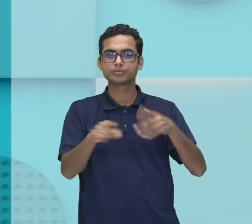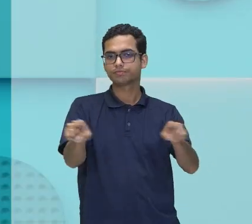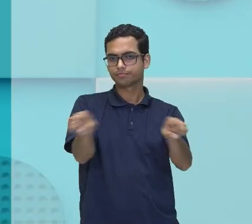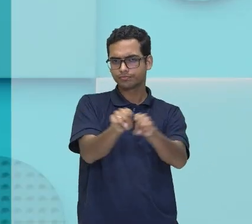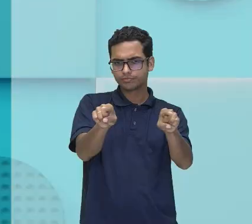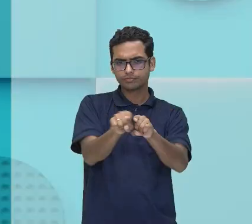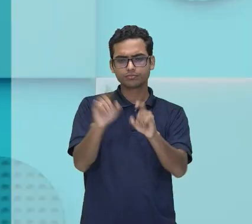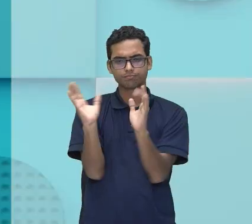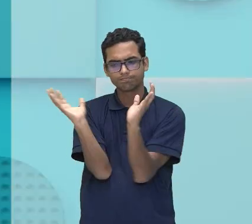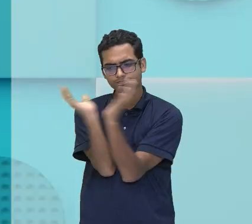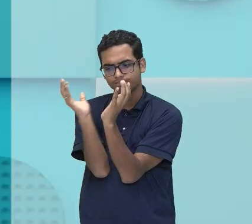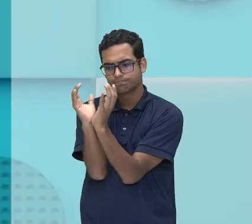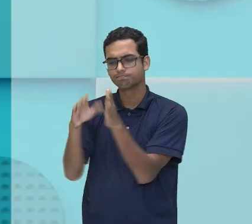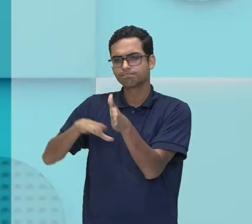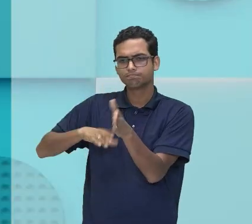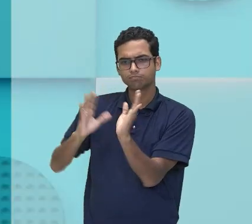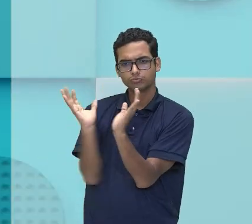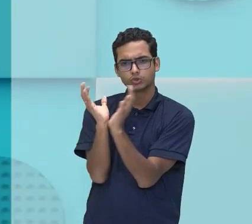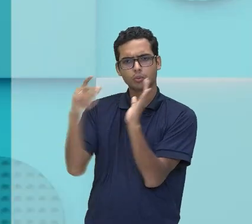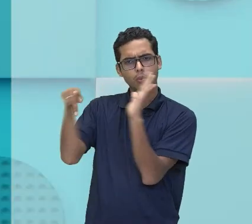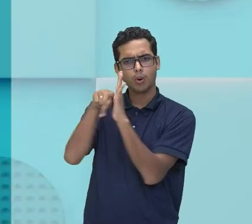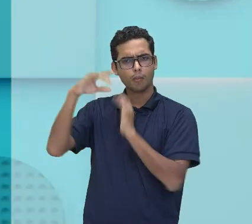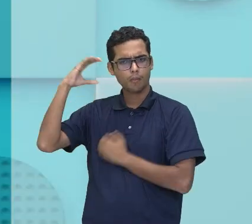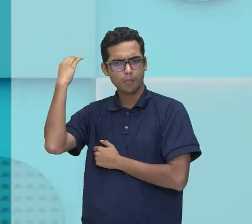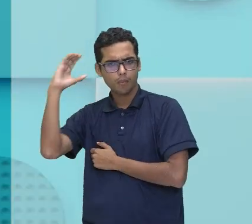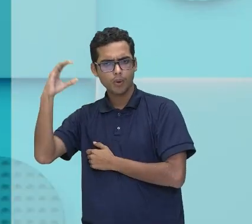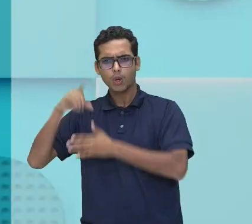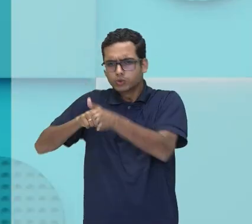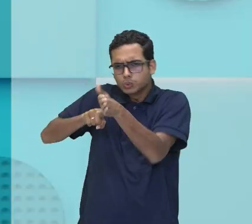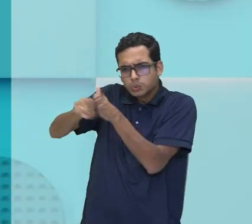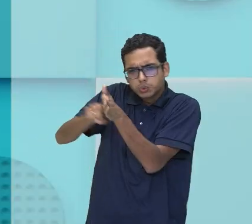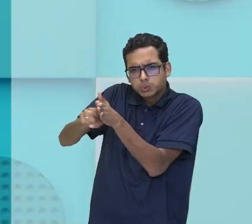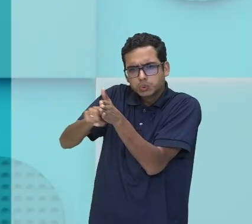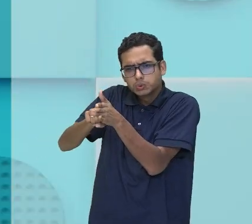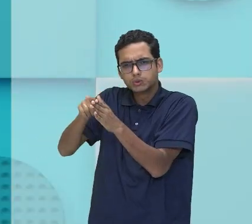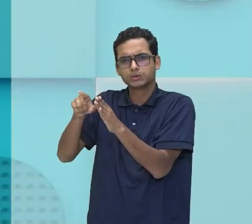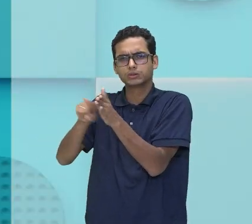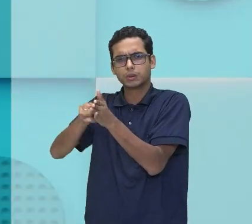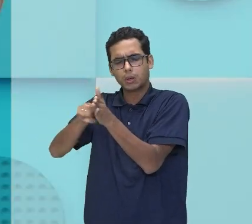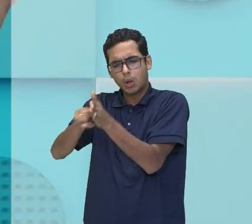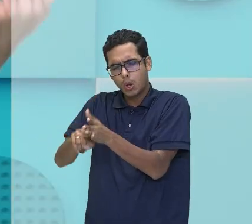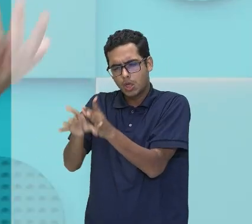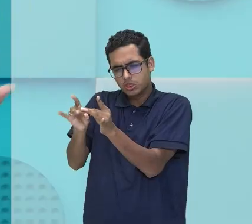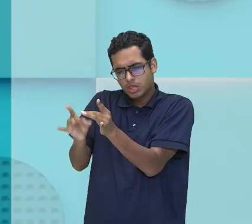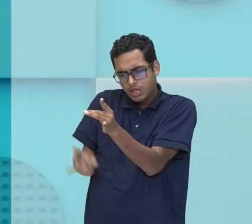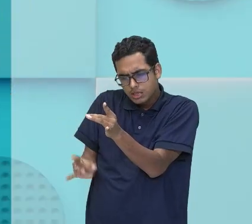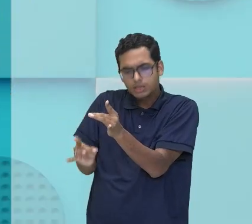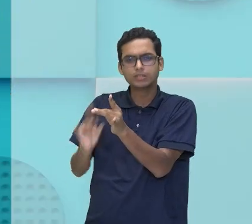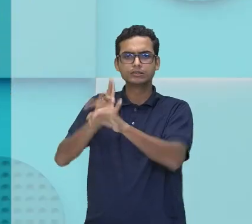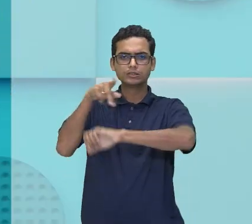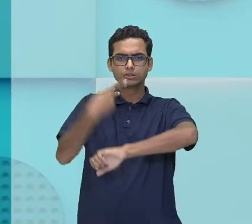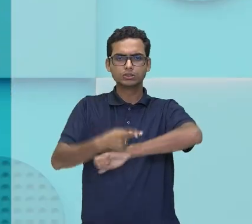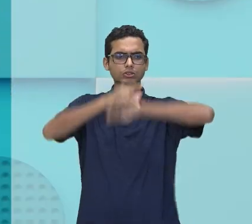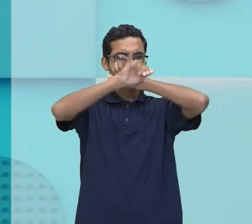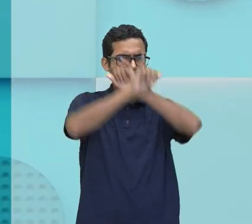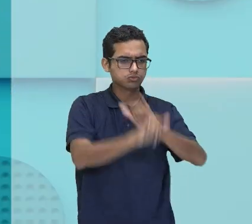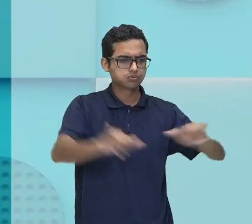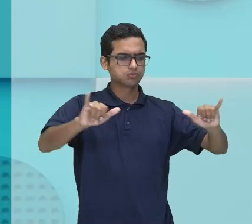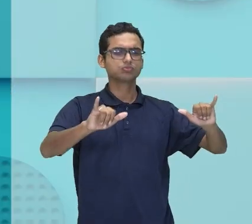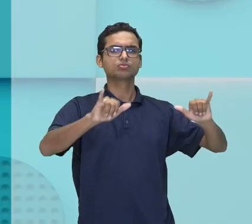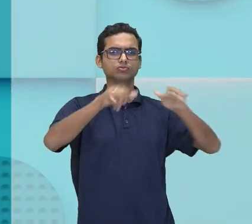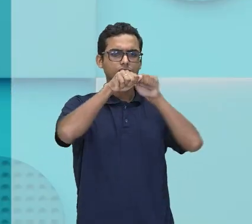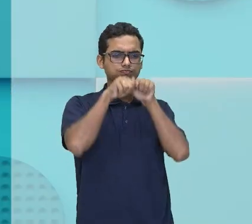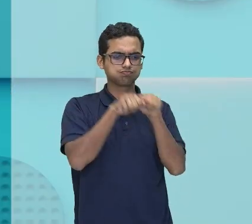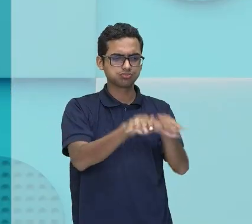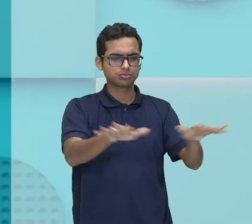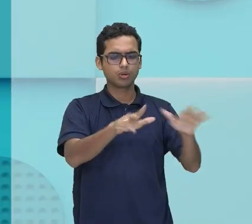por um grupo de cientistas e tudo mais. E aí, depois que detectaram, divulgaram para a população. Então, a gente já sabe alguns sintomas